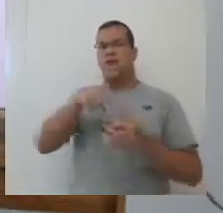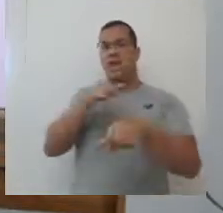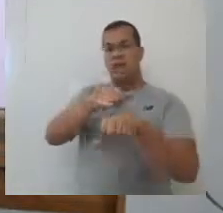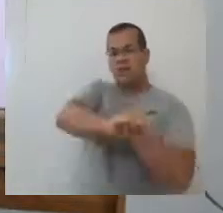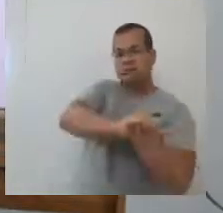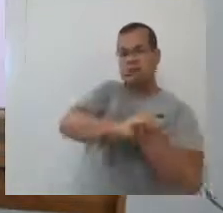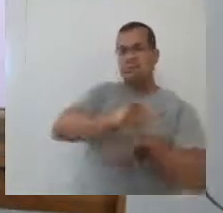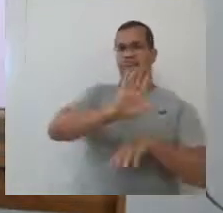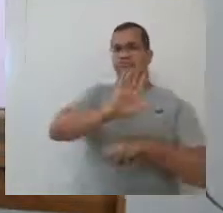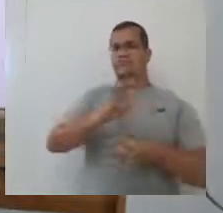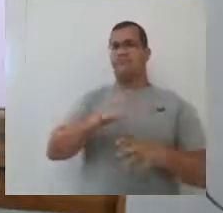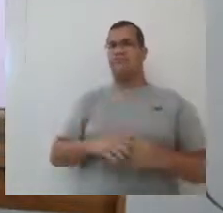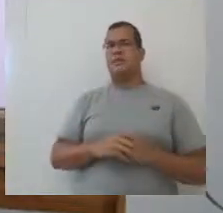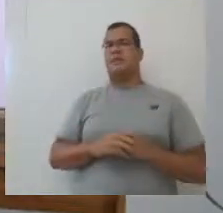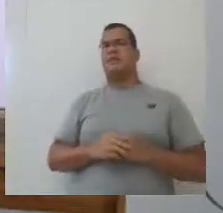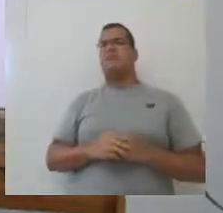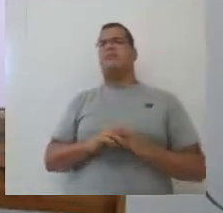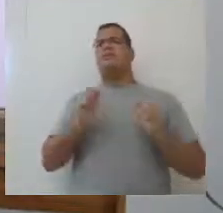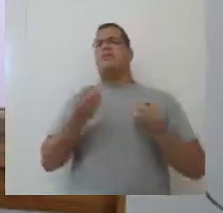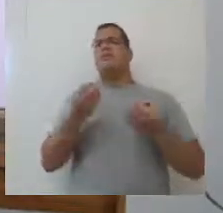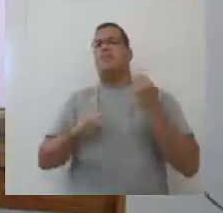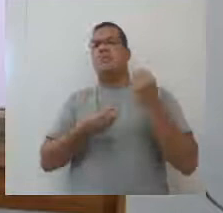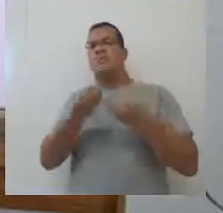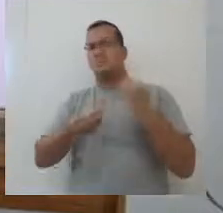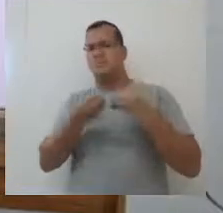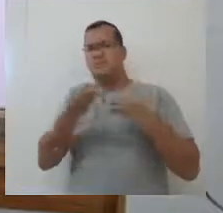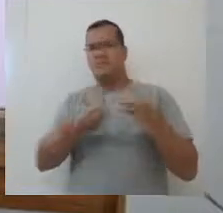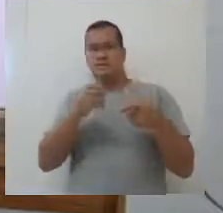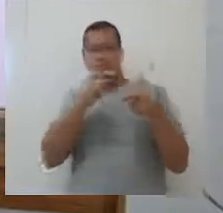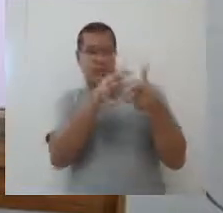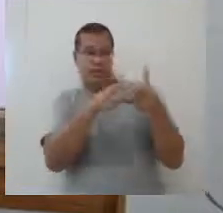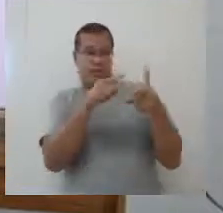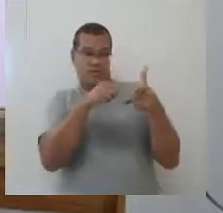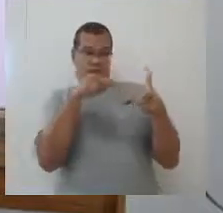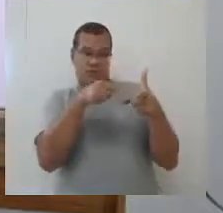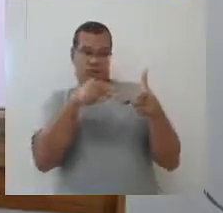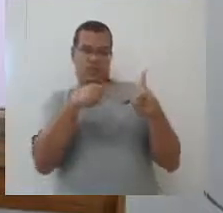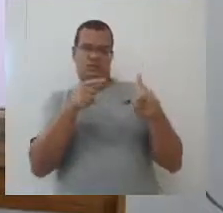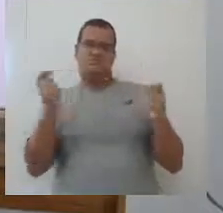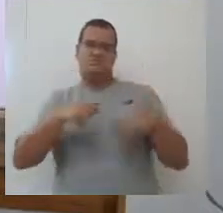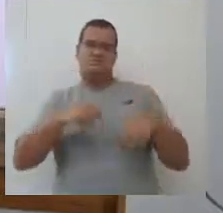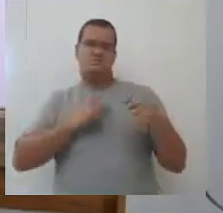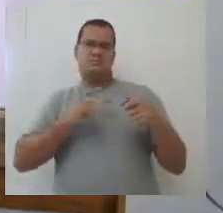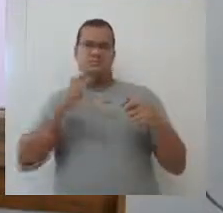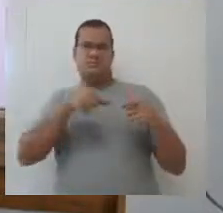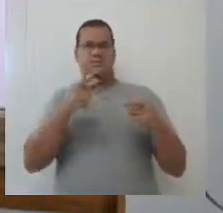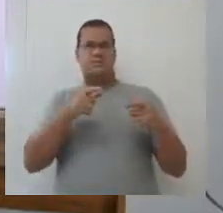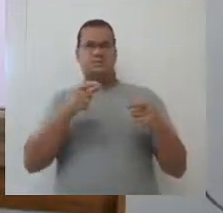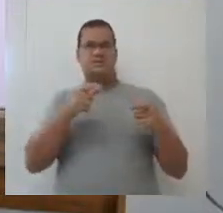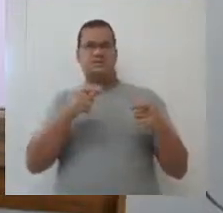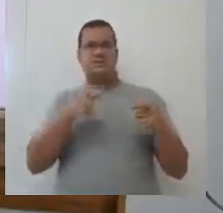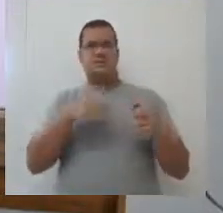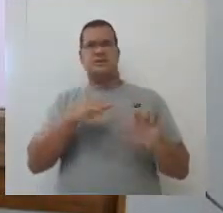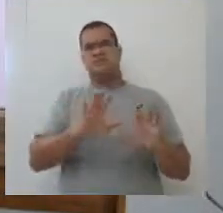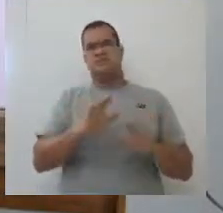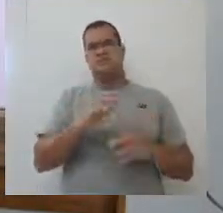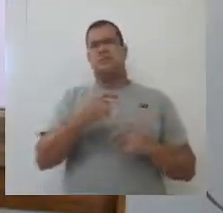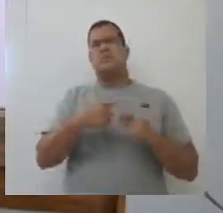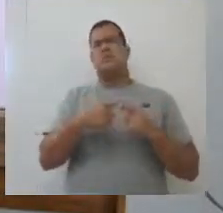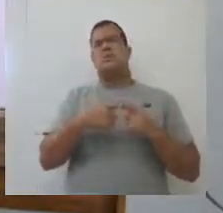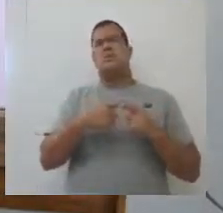assim, de acordo com como você lê o problema, você vai passar ela direto. Andrei, por que o